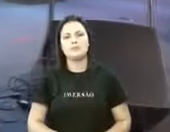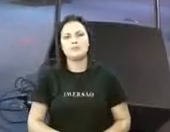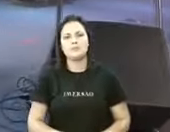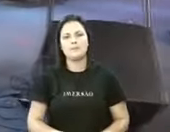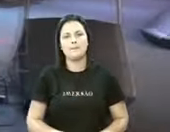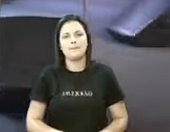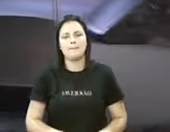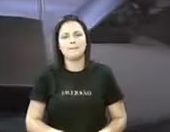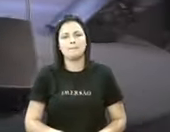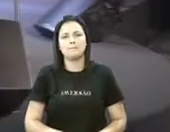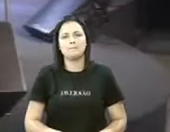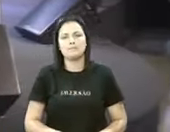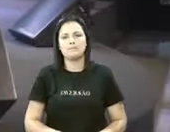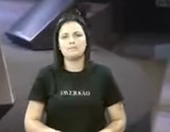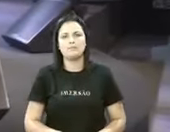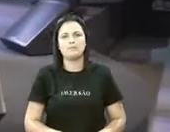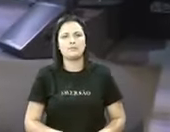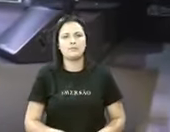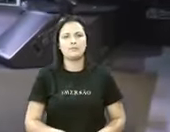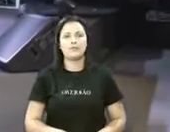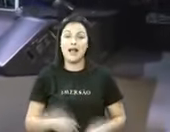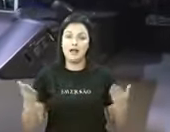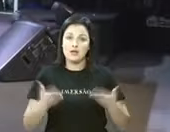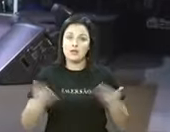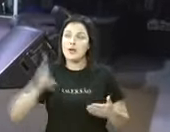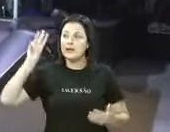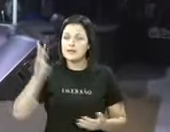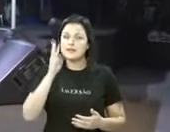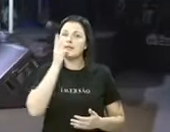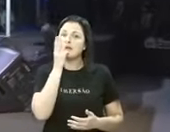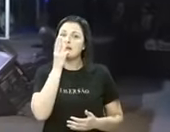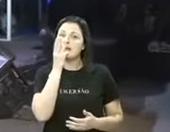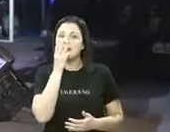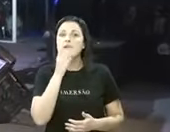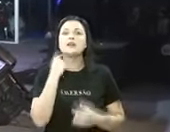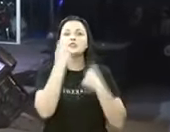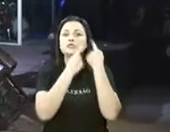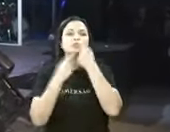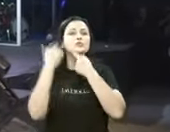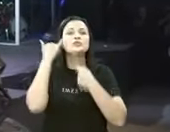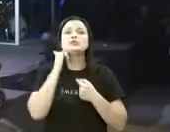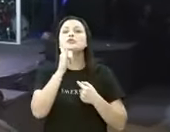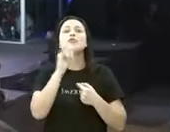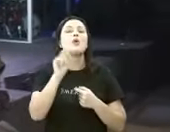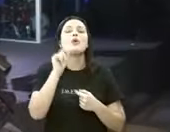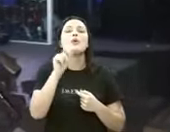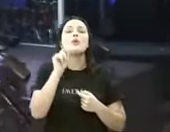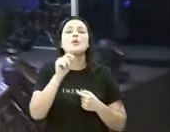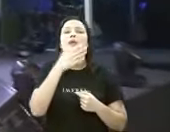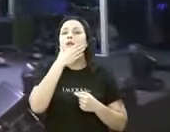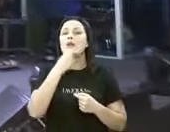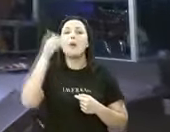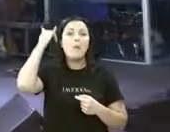A partir de agora, o que ele vai carregar na boca é profecia. E profecia não combina com o que eles falavam